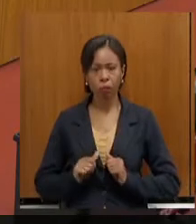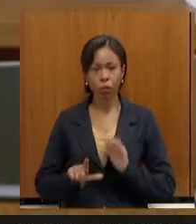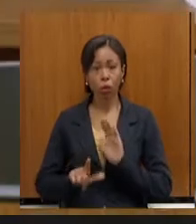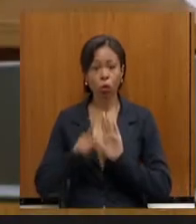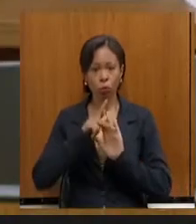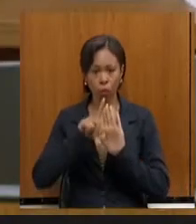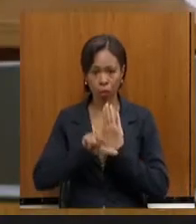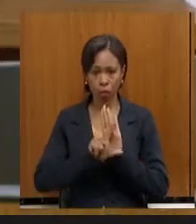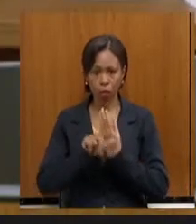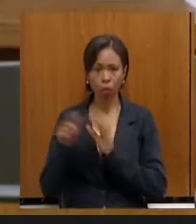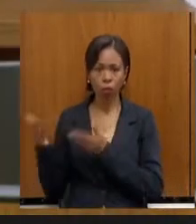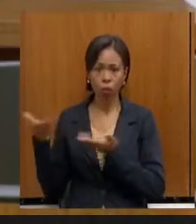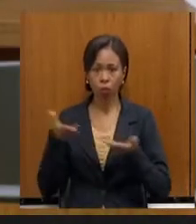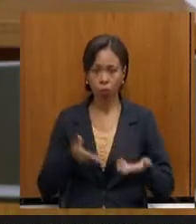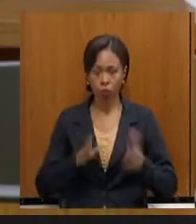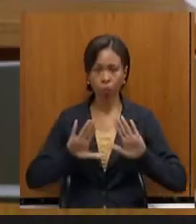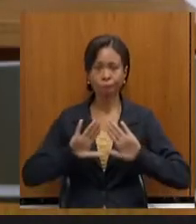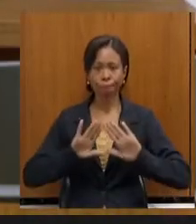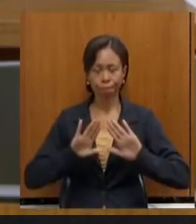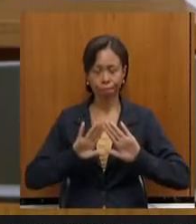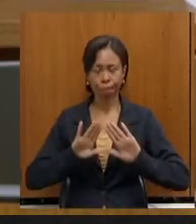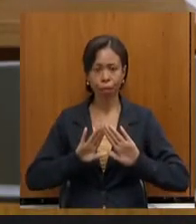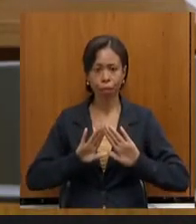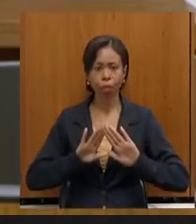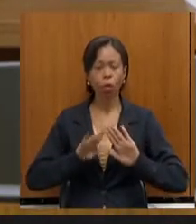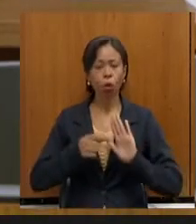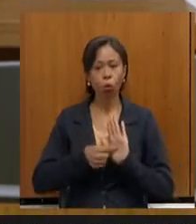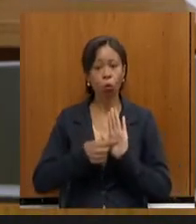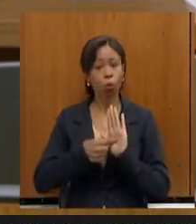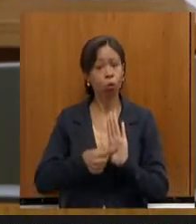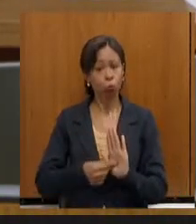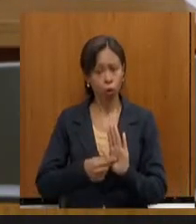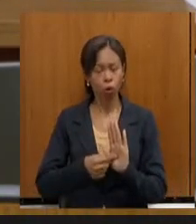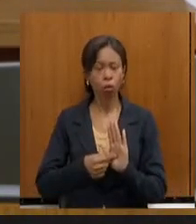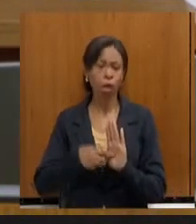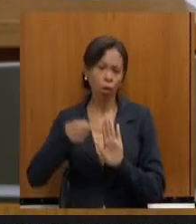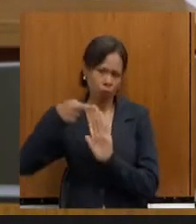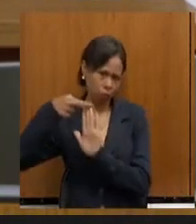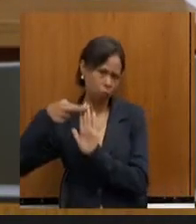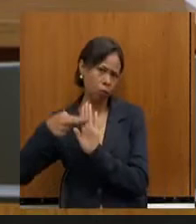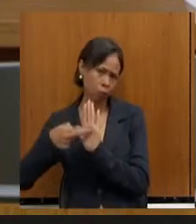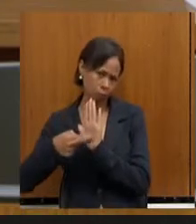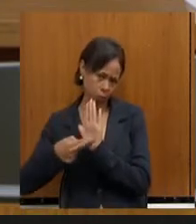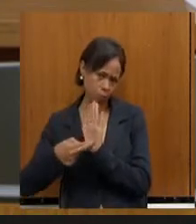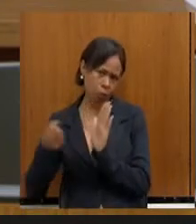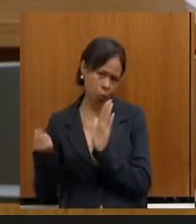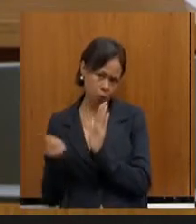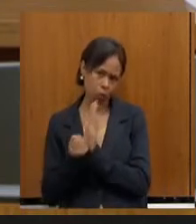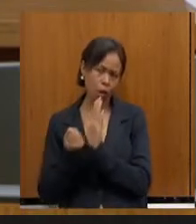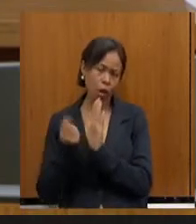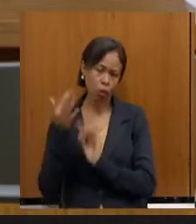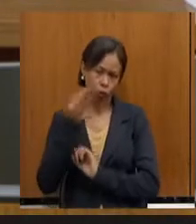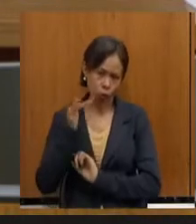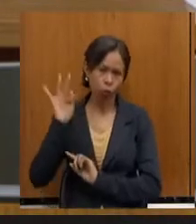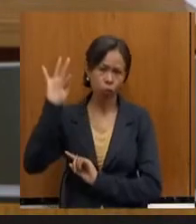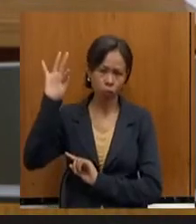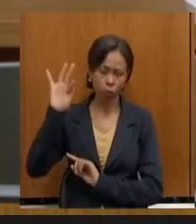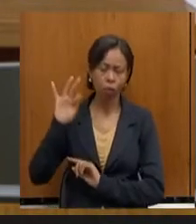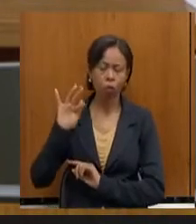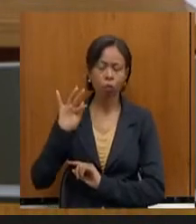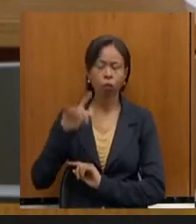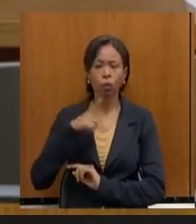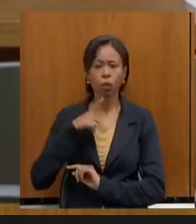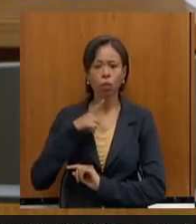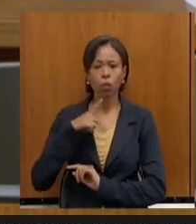ele traz na no nosso pão de vista e também conforme as diretrizes que o marco regulatório Federal estabelece uma